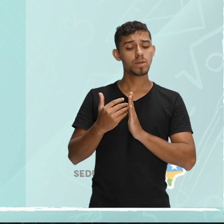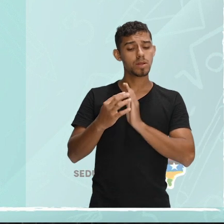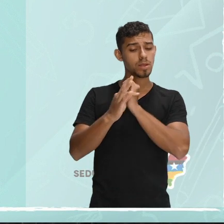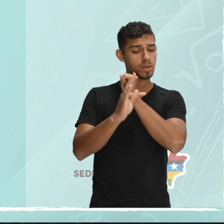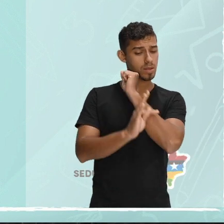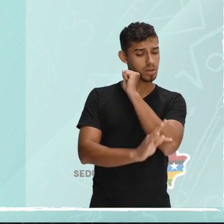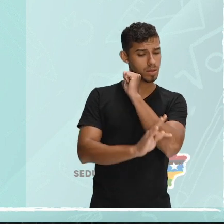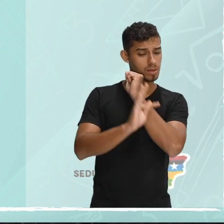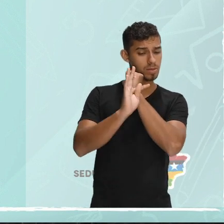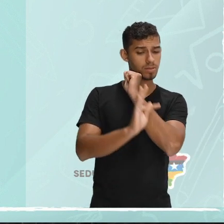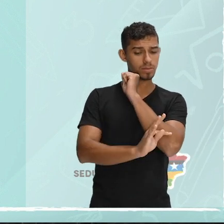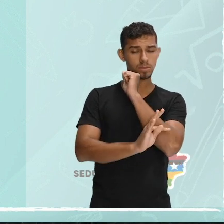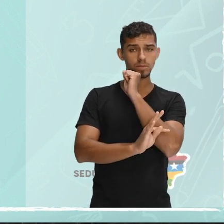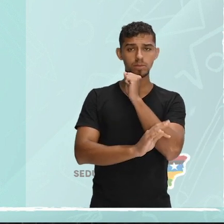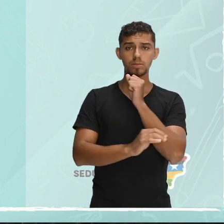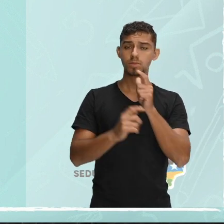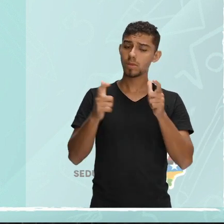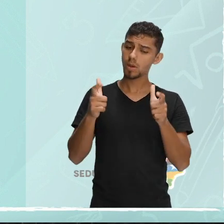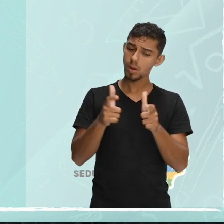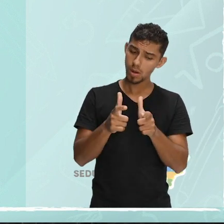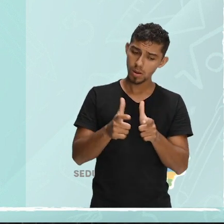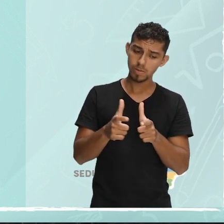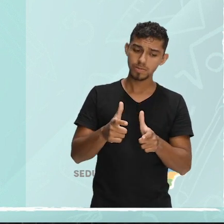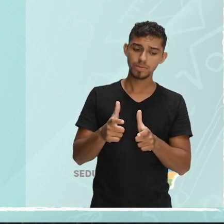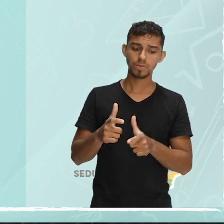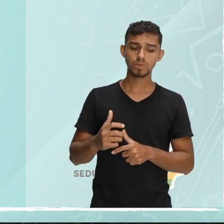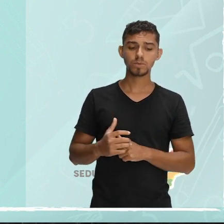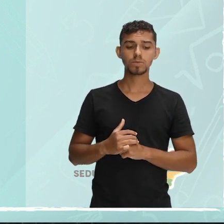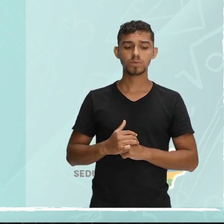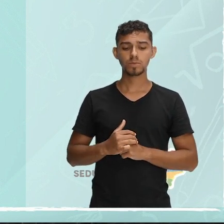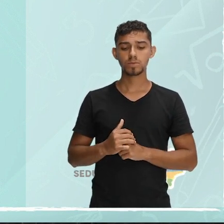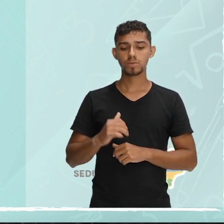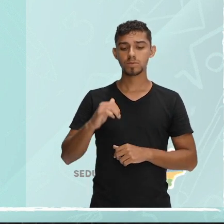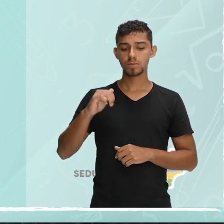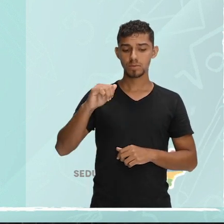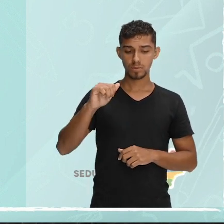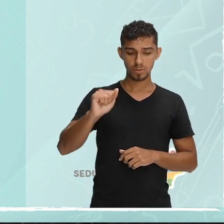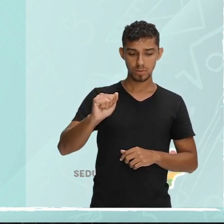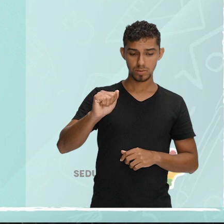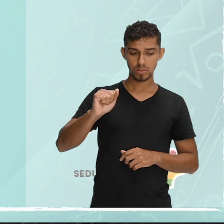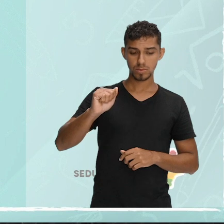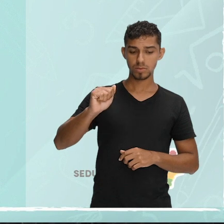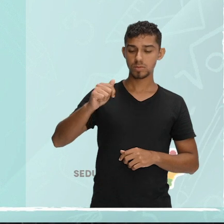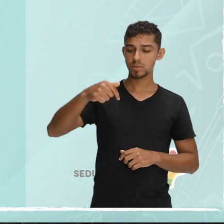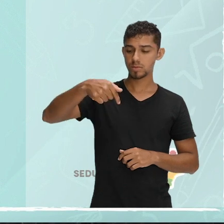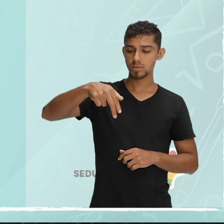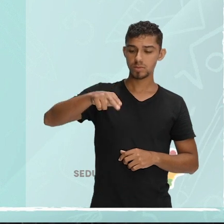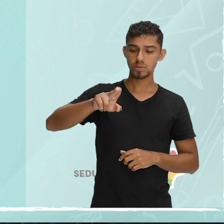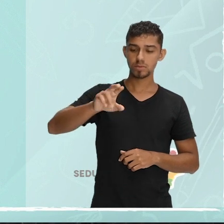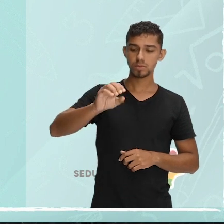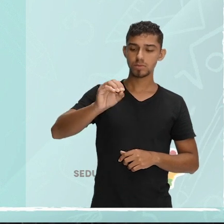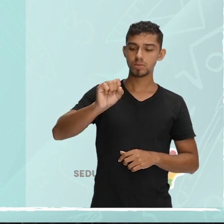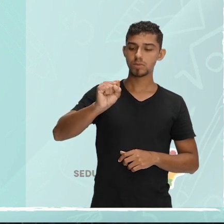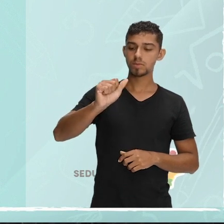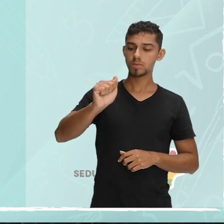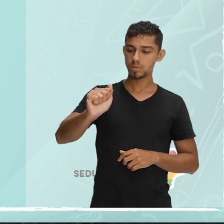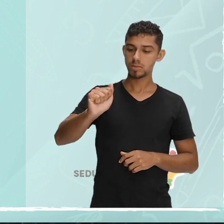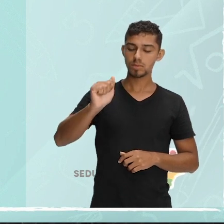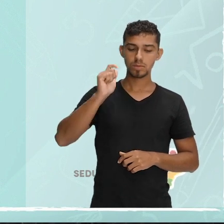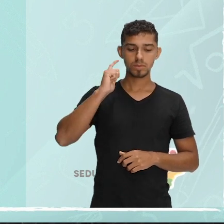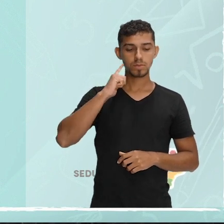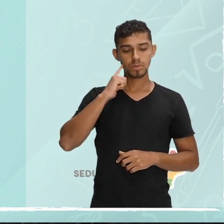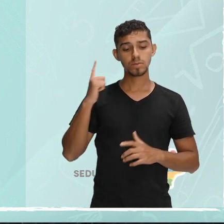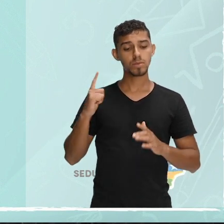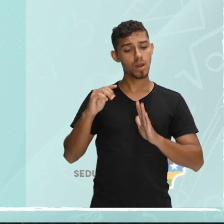possui a menor pressão de vapor a solução aquosa. A menor pressão máxima de